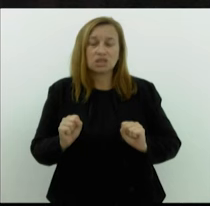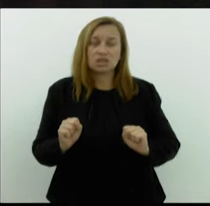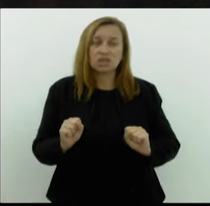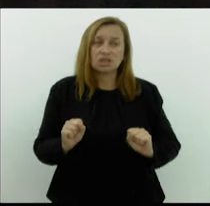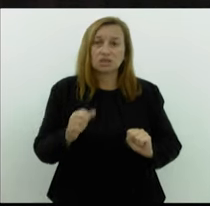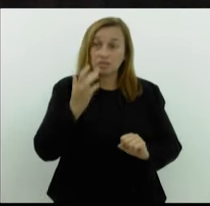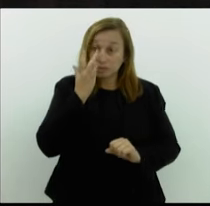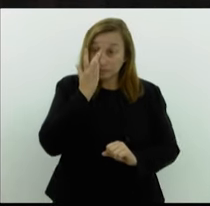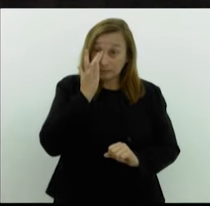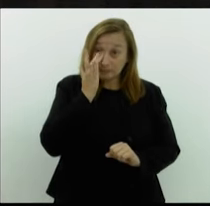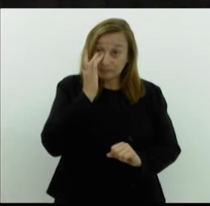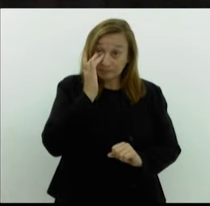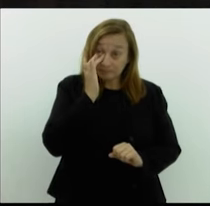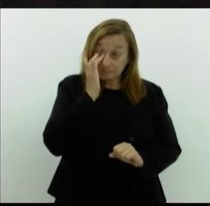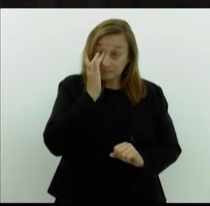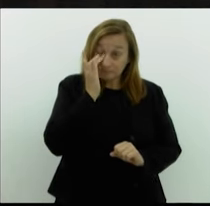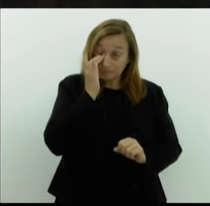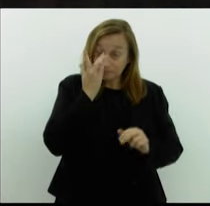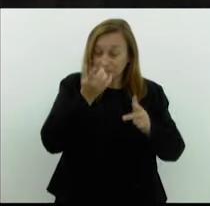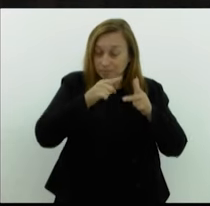sofrer reparos.